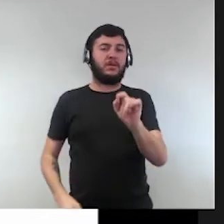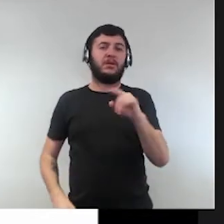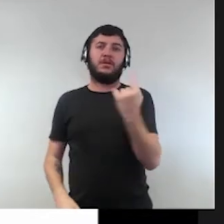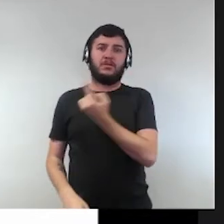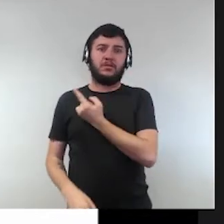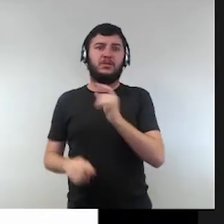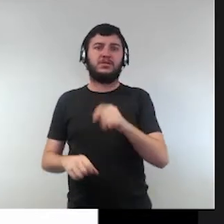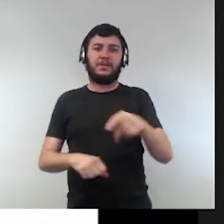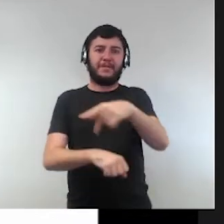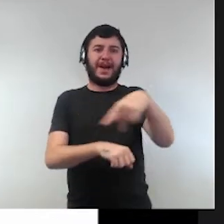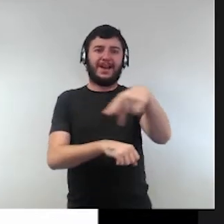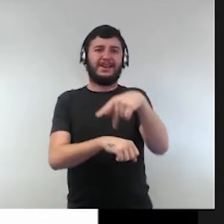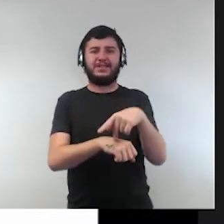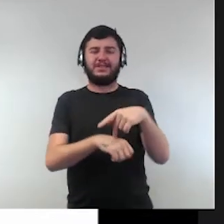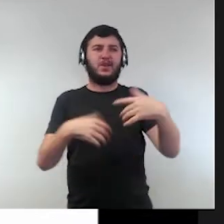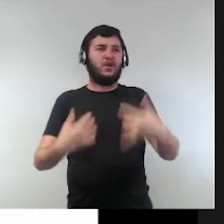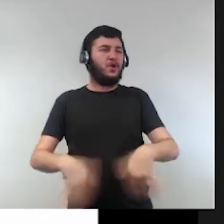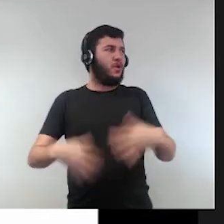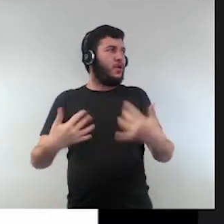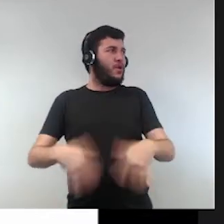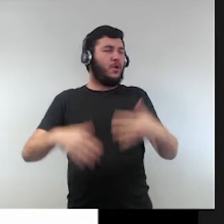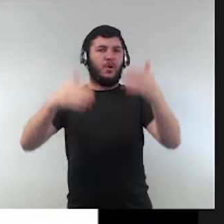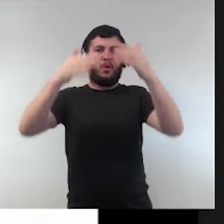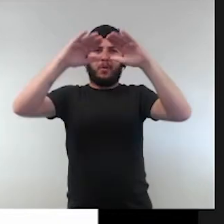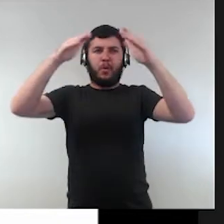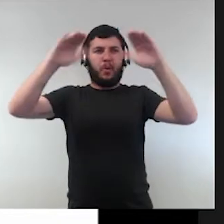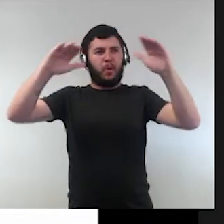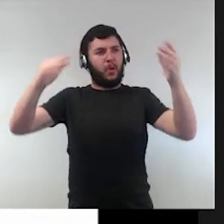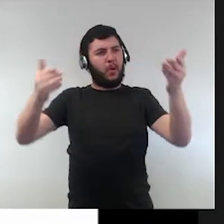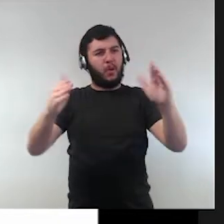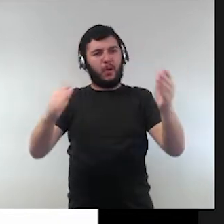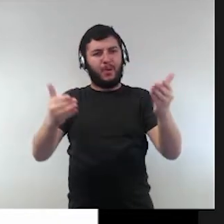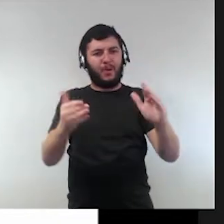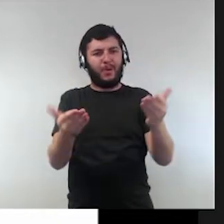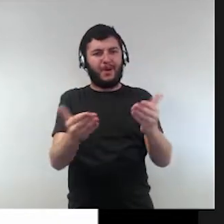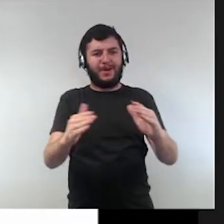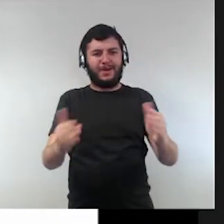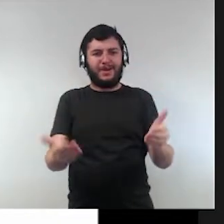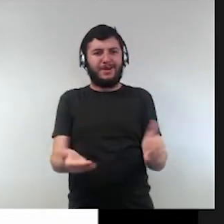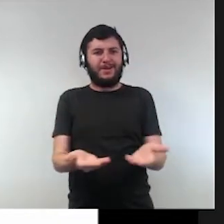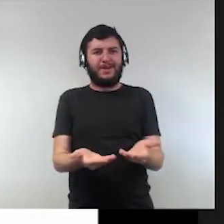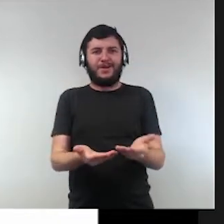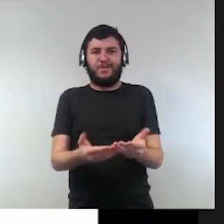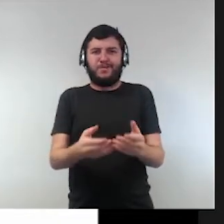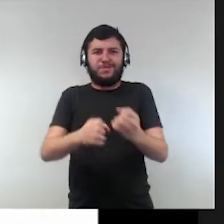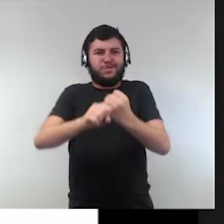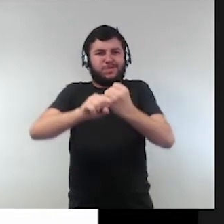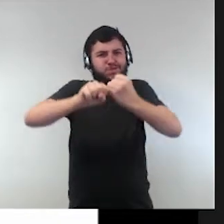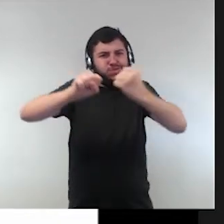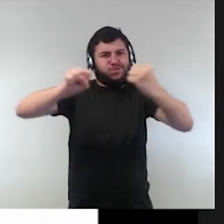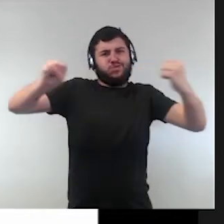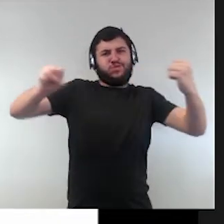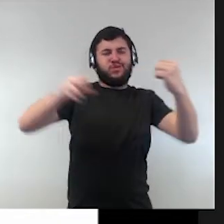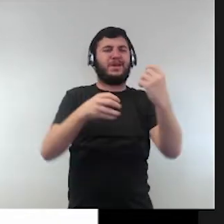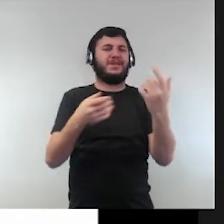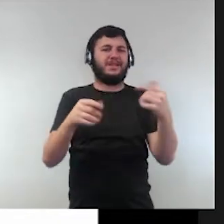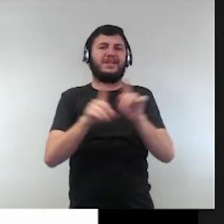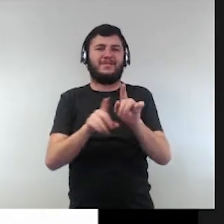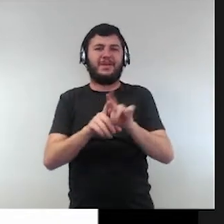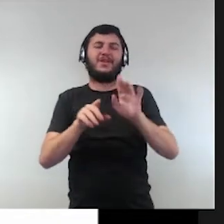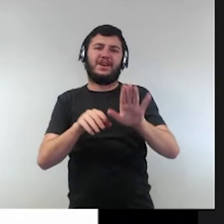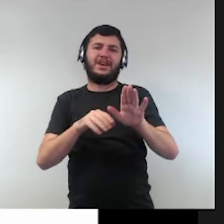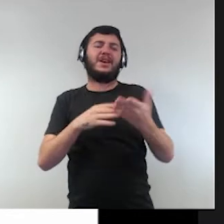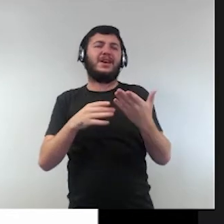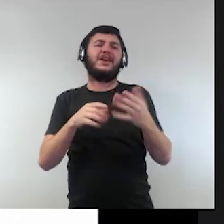continente, e cada estado tem uma peculiaridade diferente, que nos resulta nessa nossa luta pelos animais.